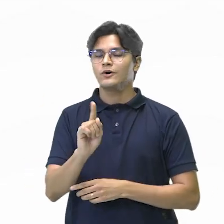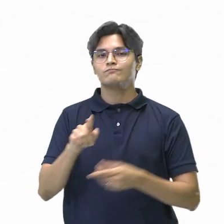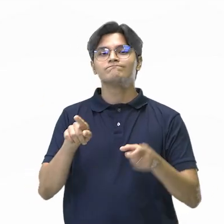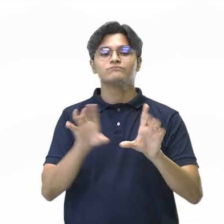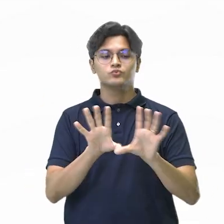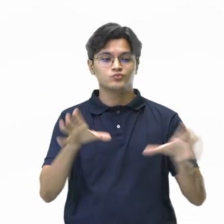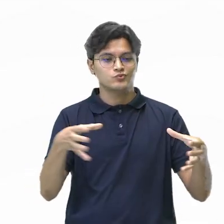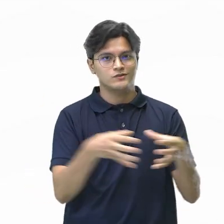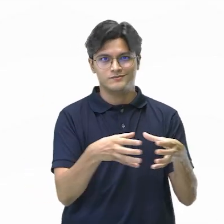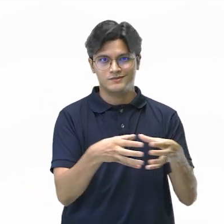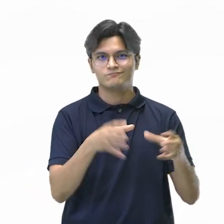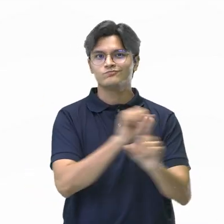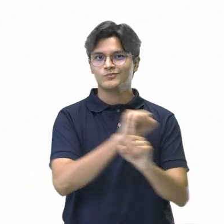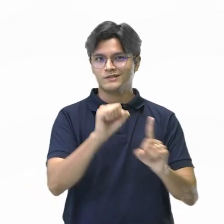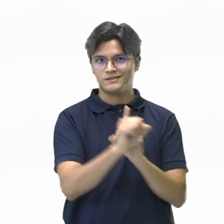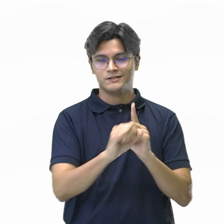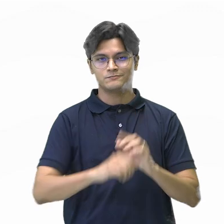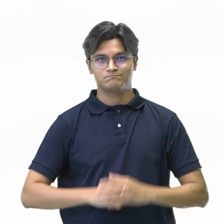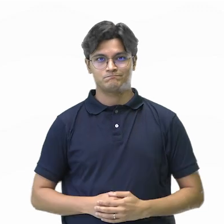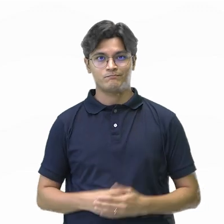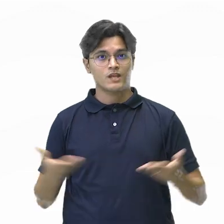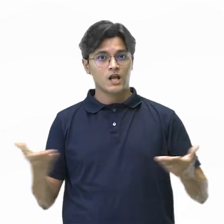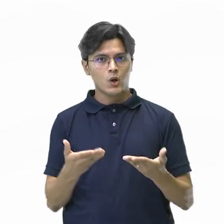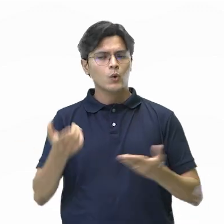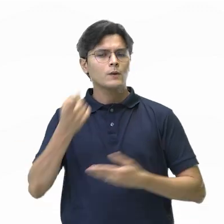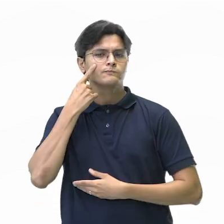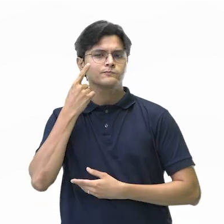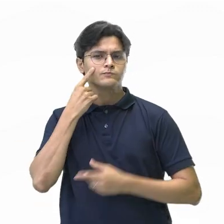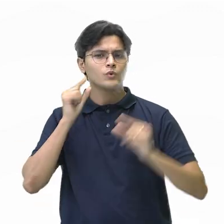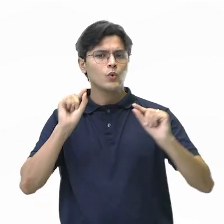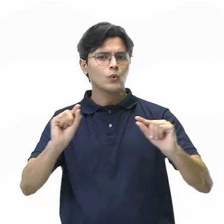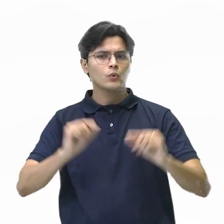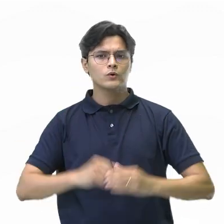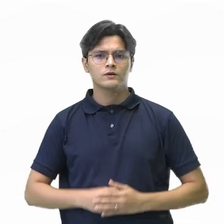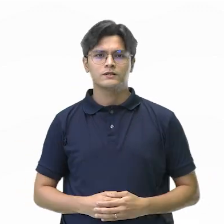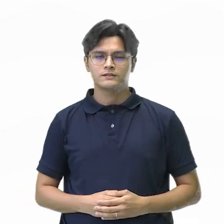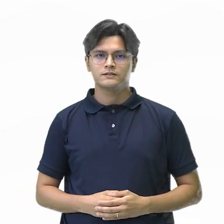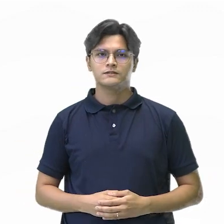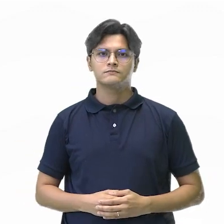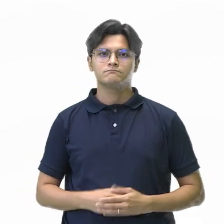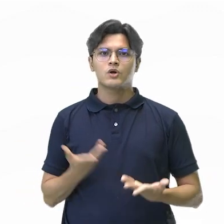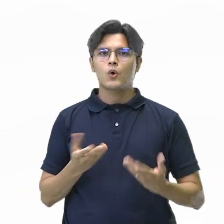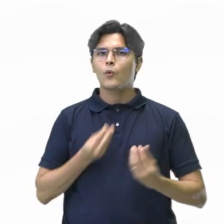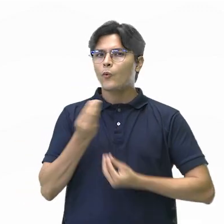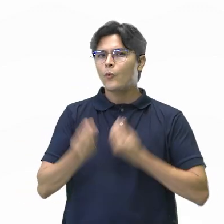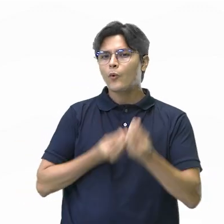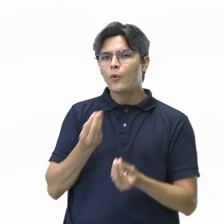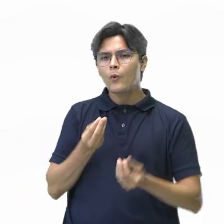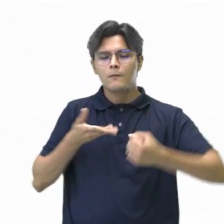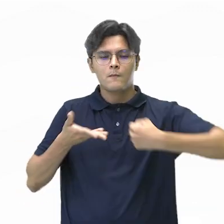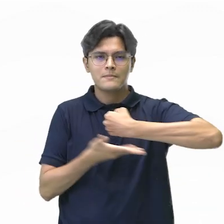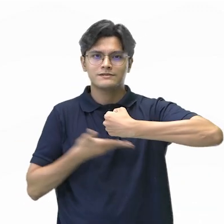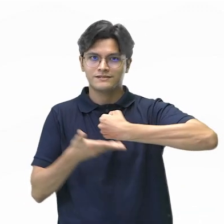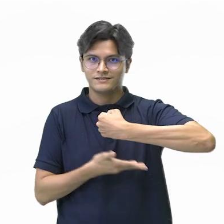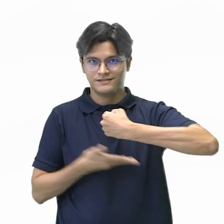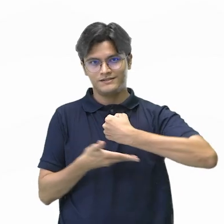no social. E aqui eu trago a questão que ampara o patrimônio cultural, que é o